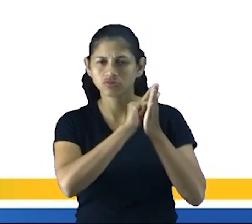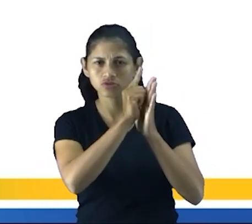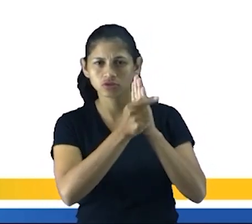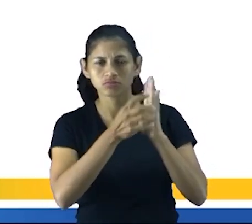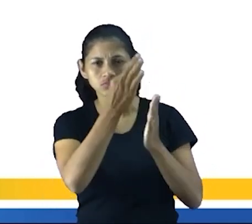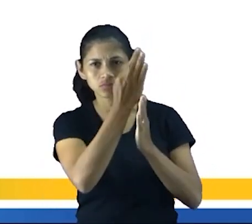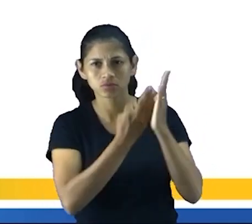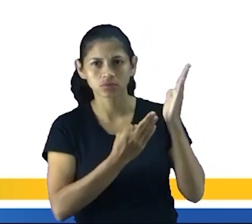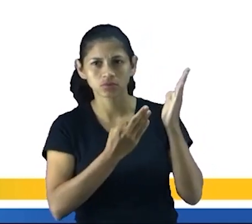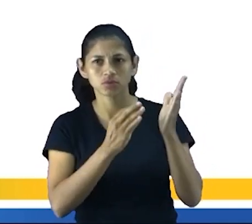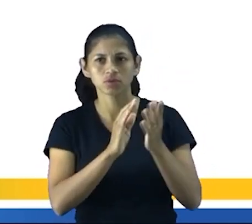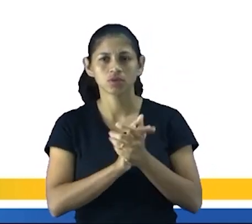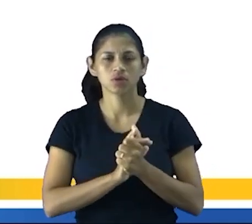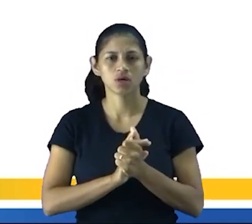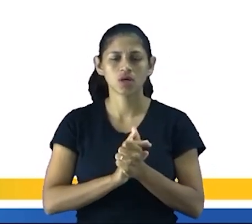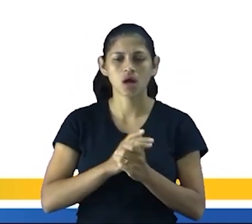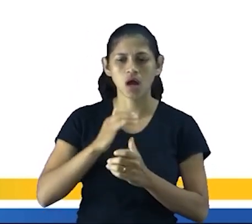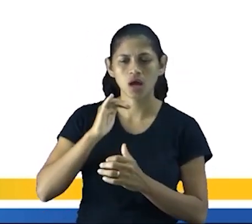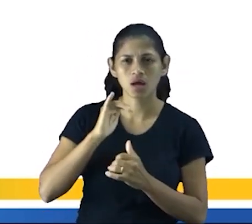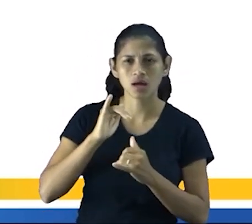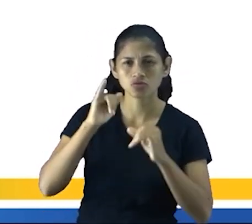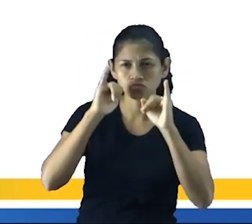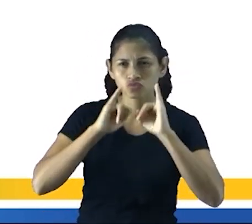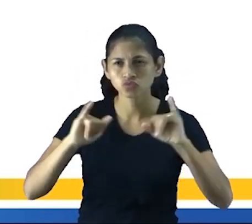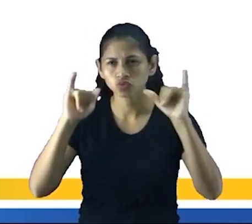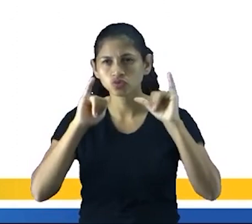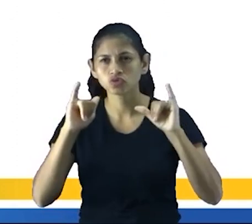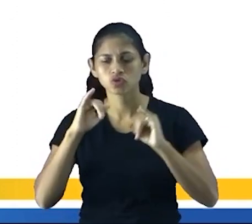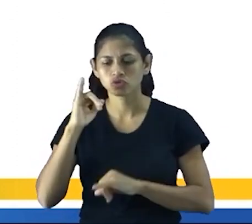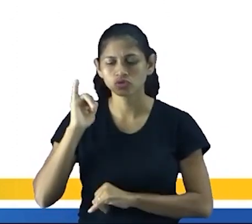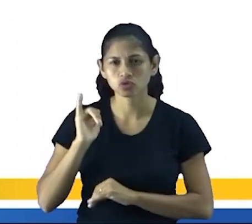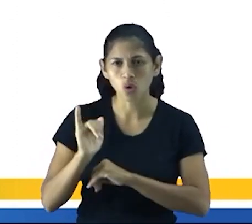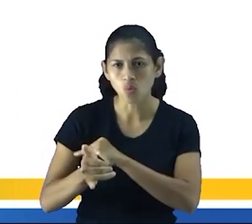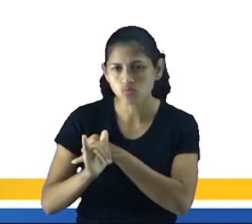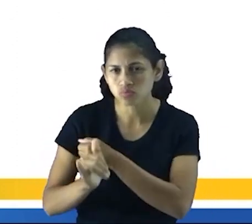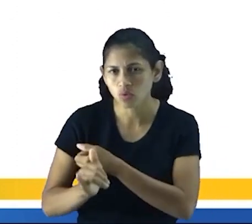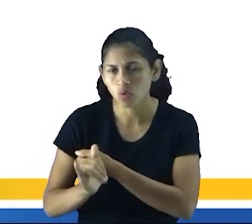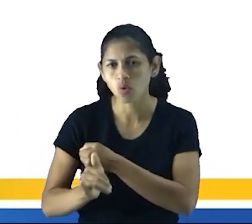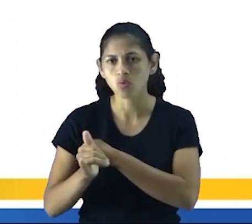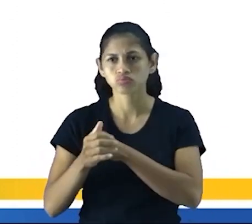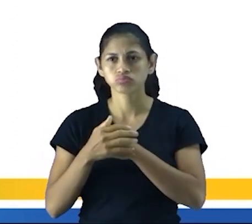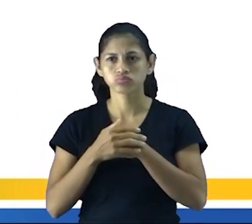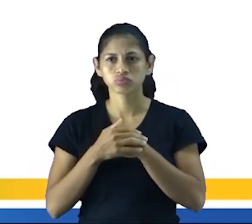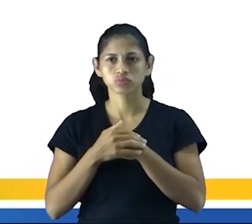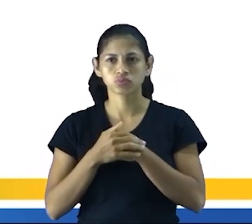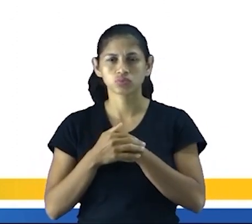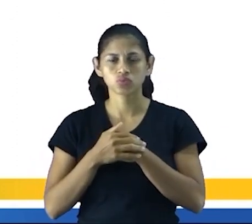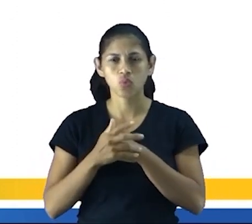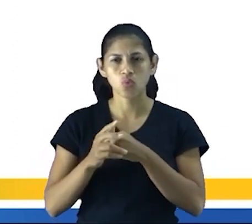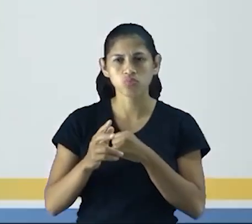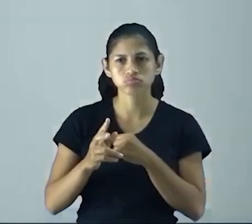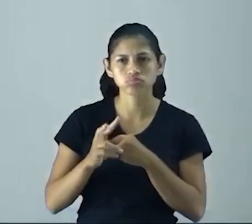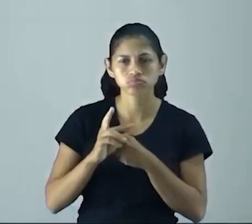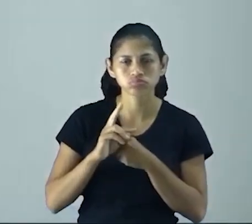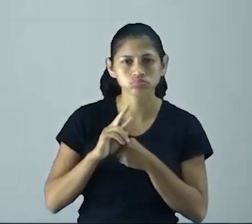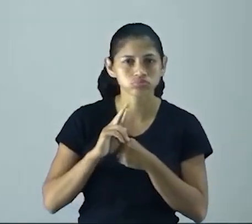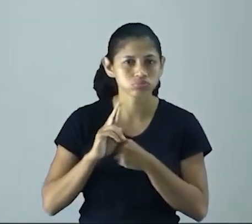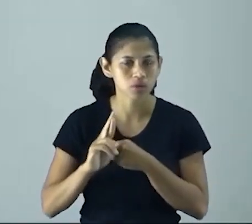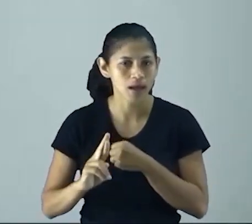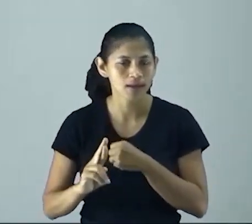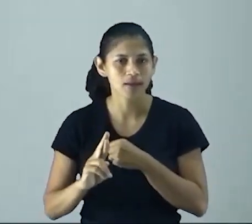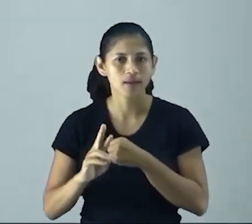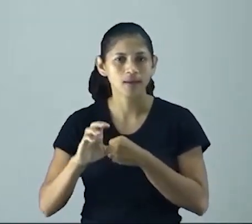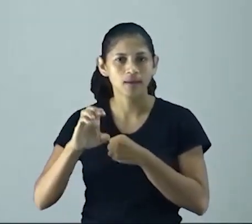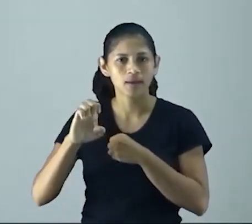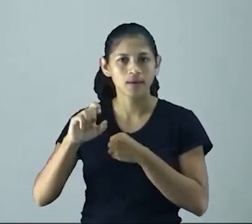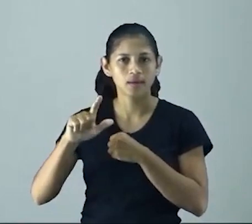a notícia, o conto, o relato, o romance, receita, palestras e etc. Então, gêneros